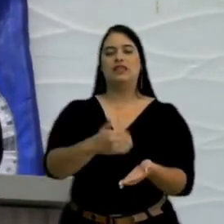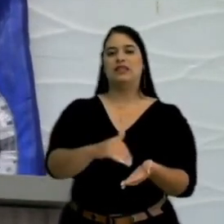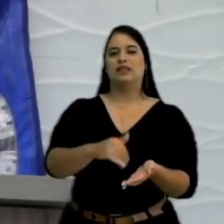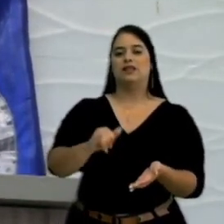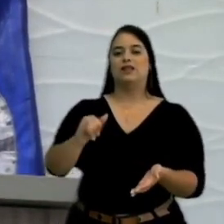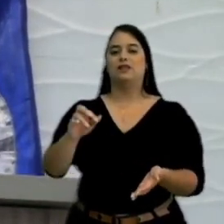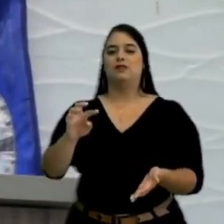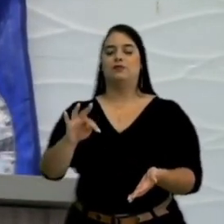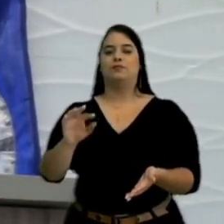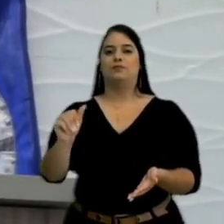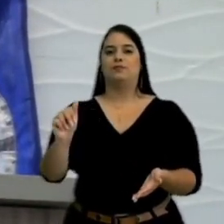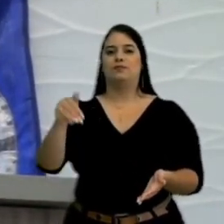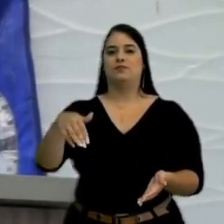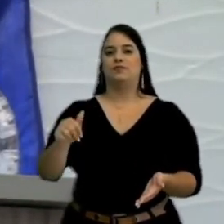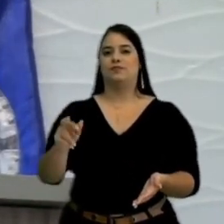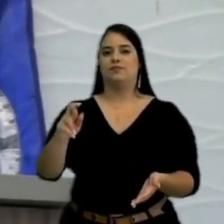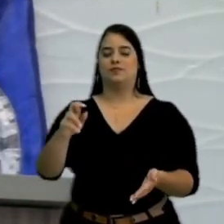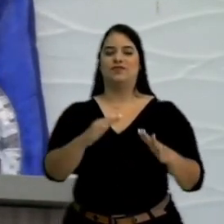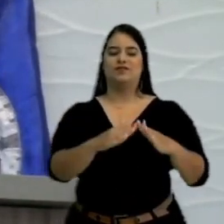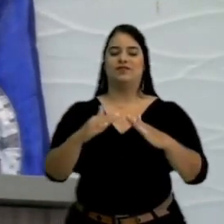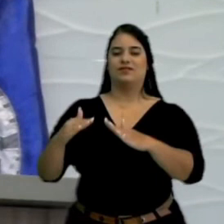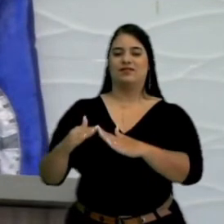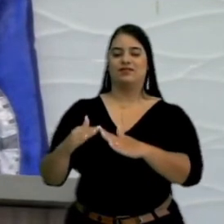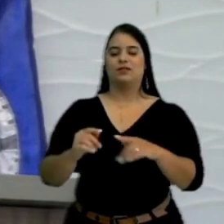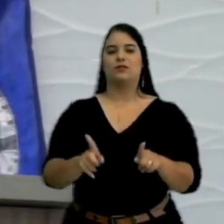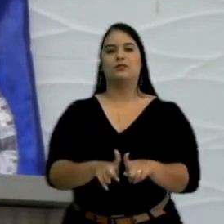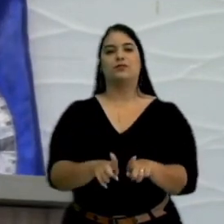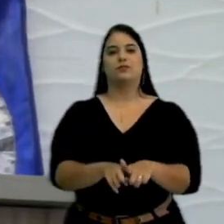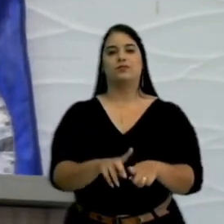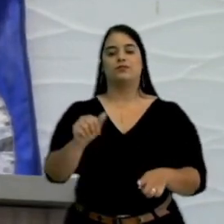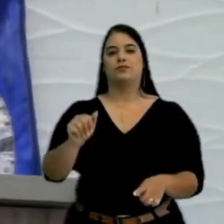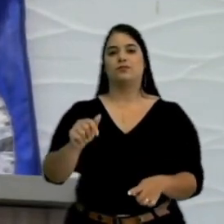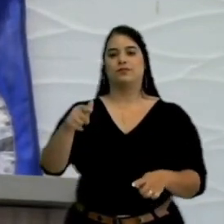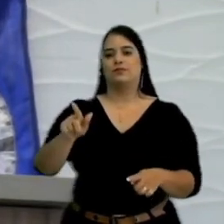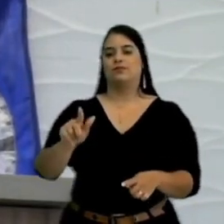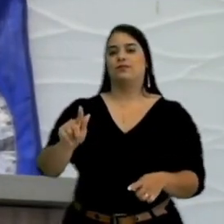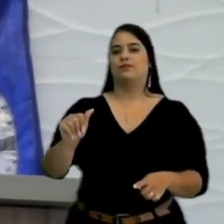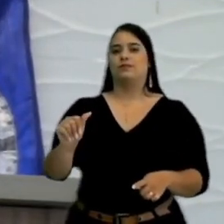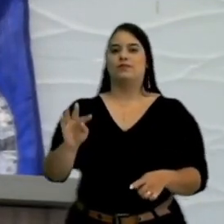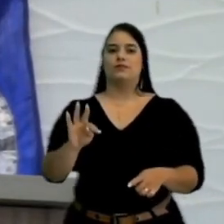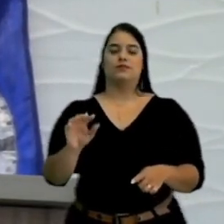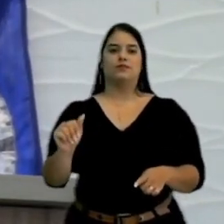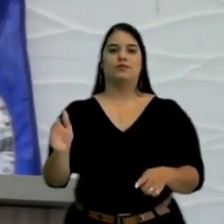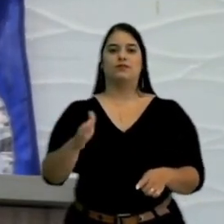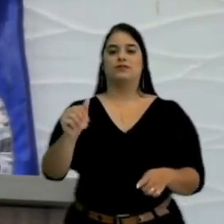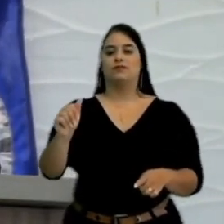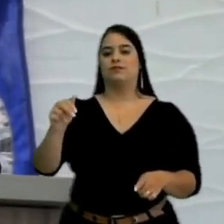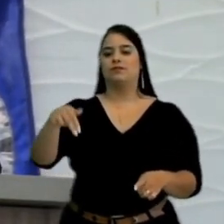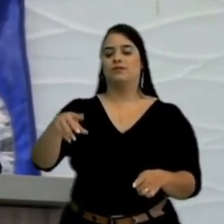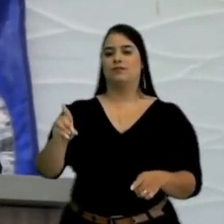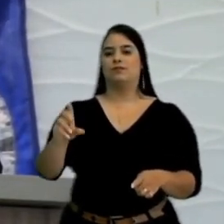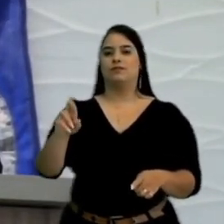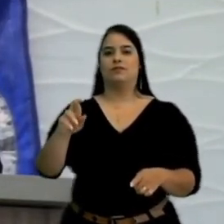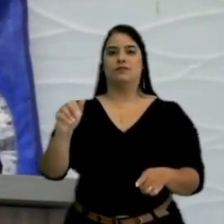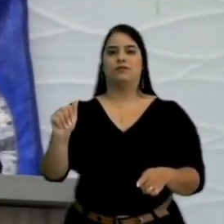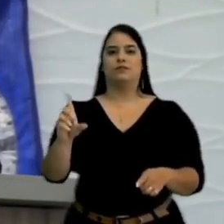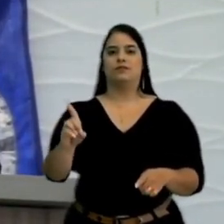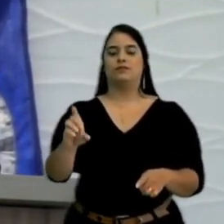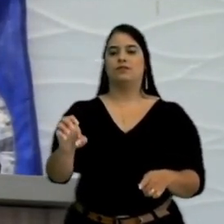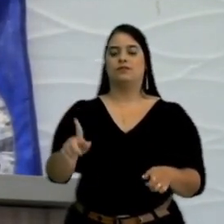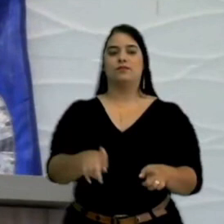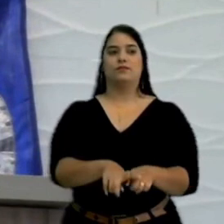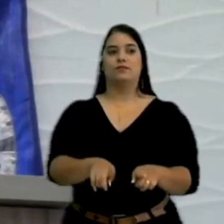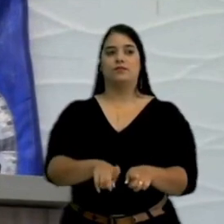recebe tão bem, que também minha vizinha. A Ada Andrade, né? A Cleide Manso,